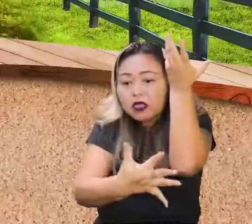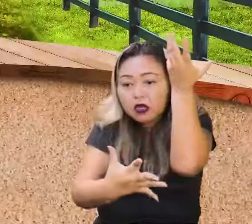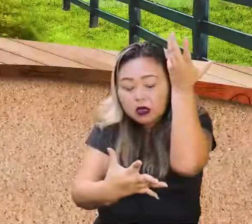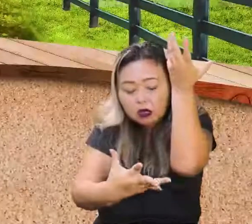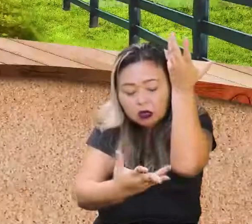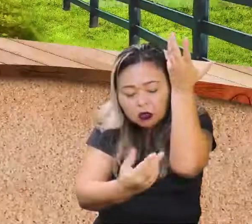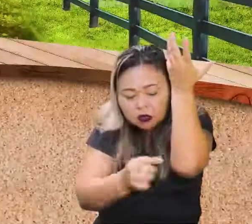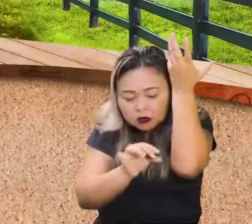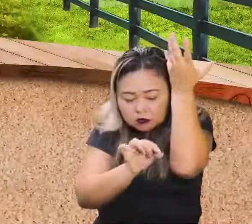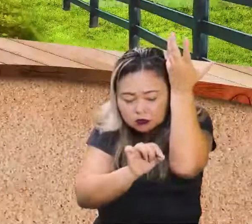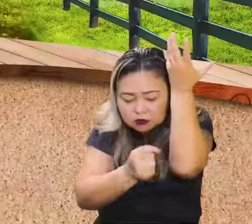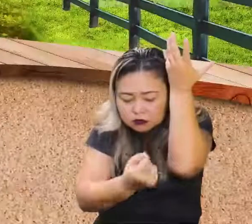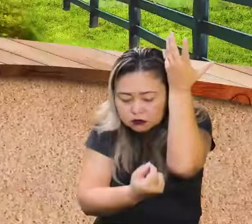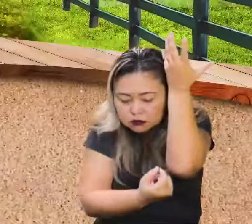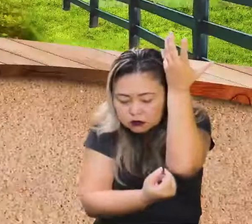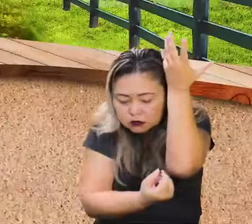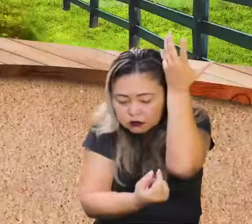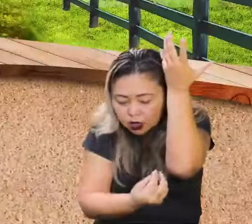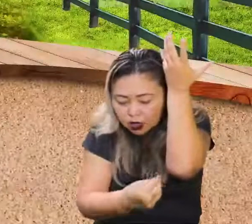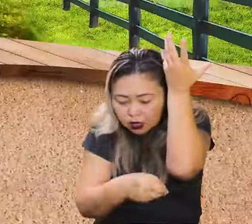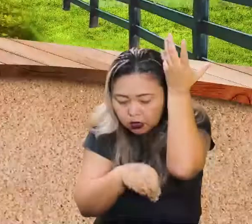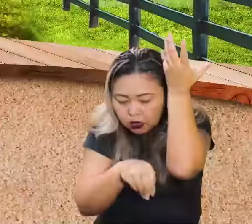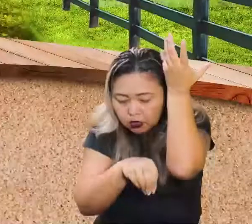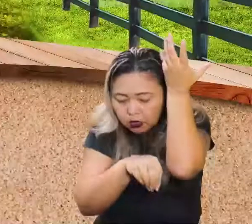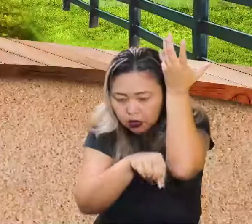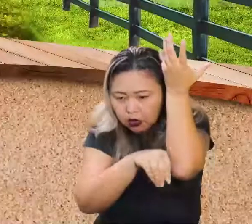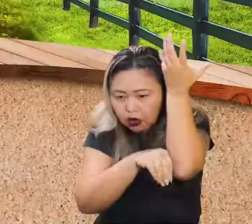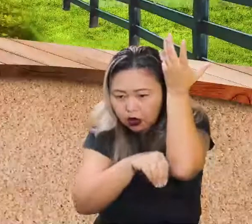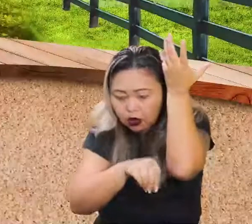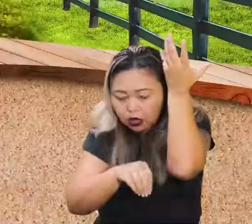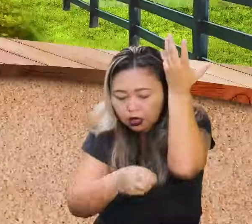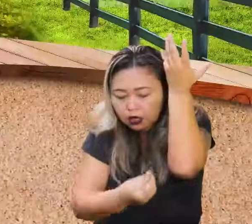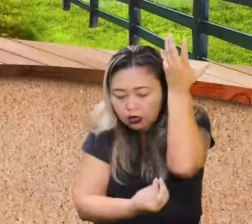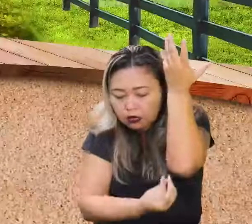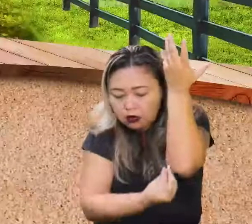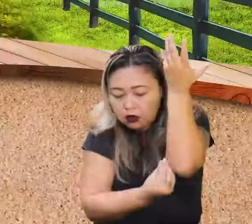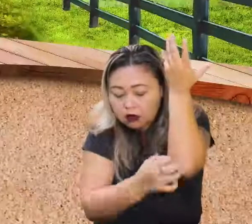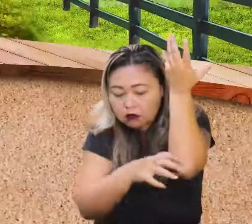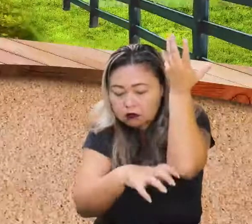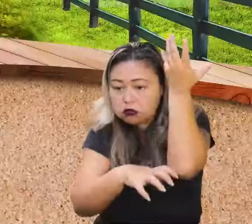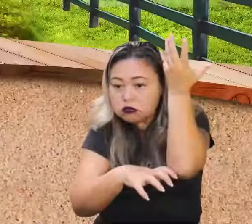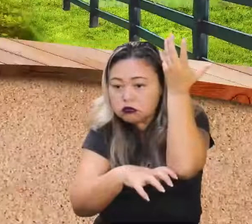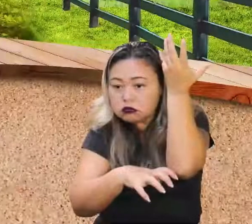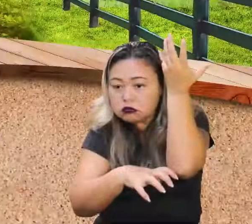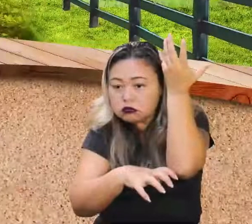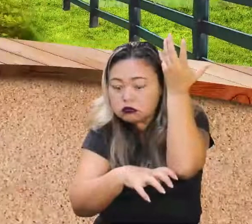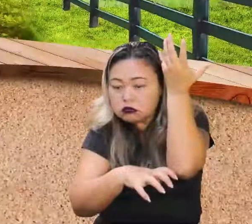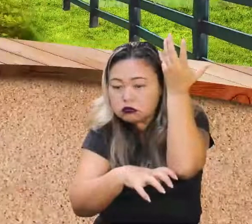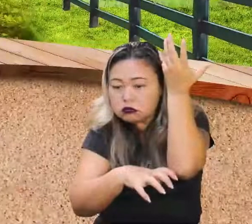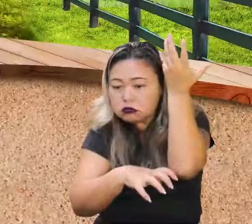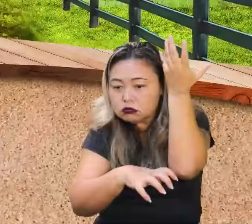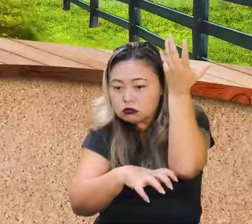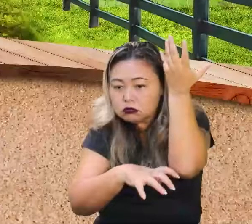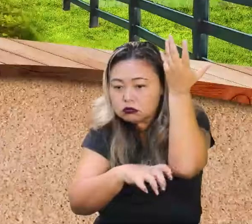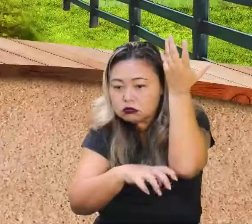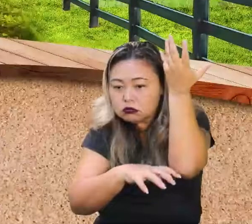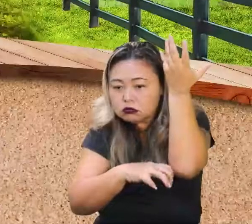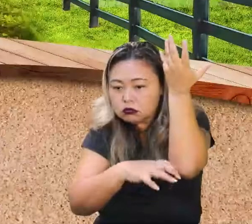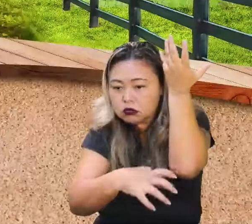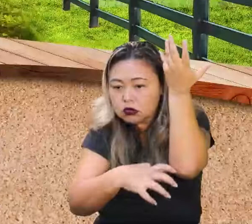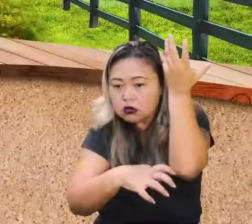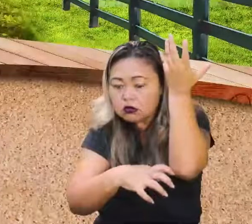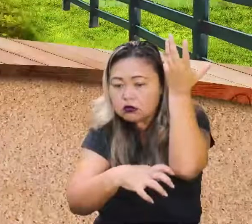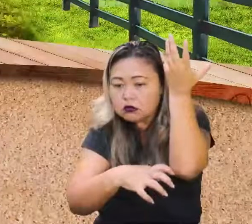os micro-organismos começam a agir naquele esterco, que fica uma crosta, fica uma